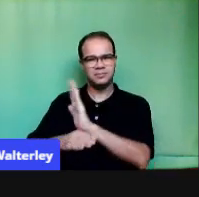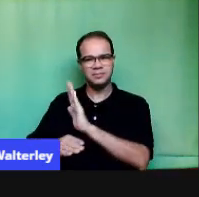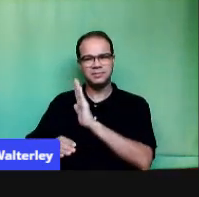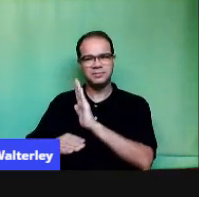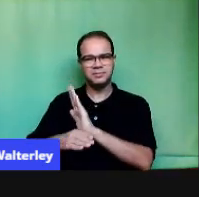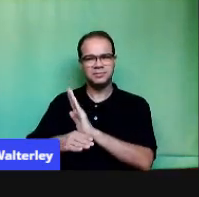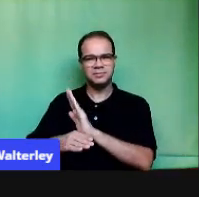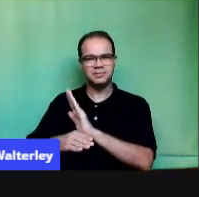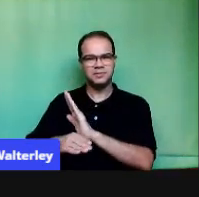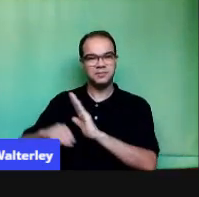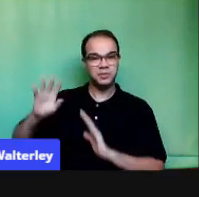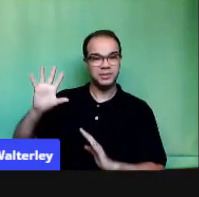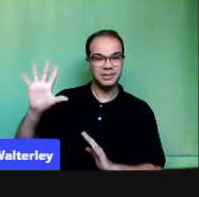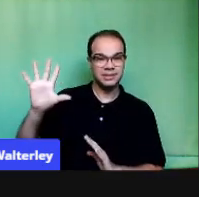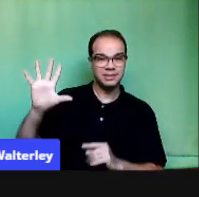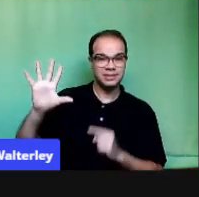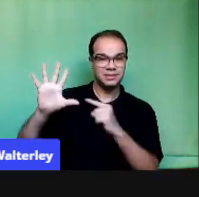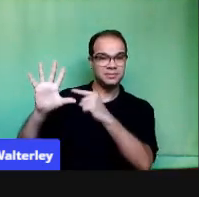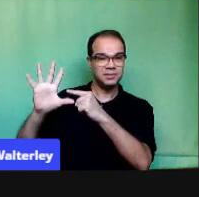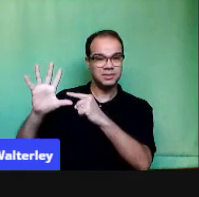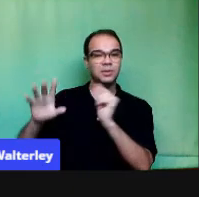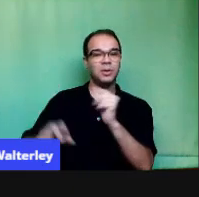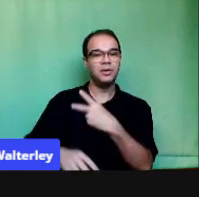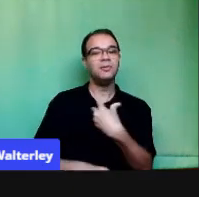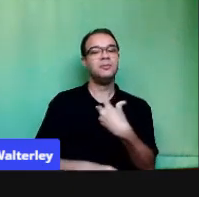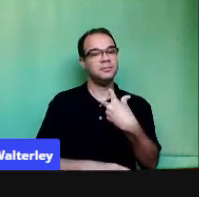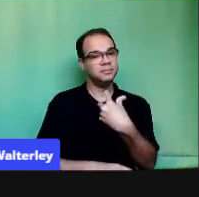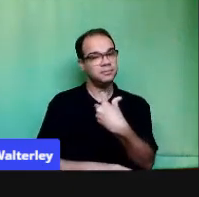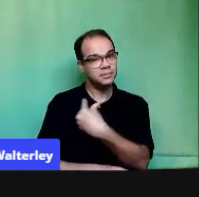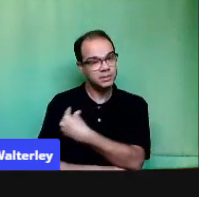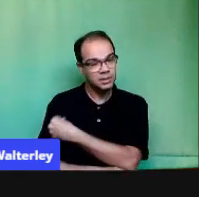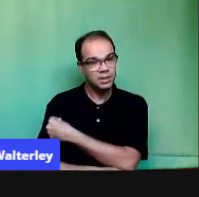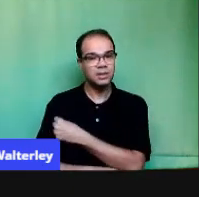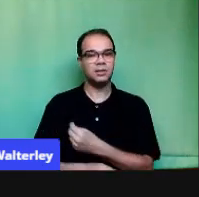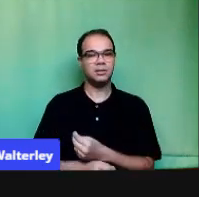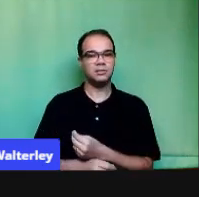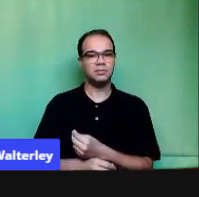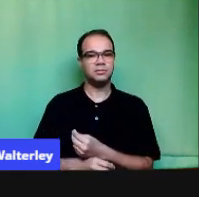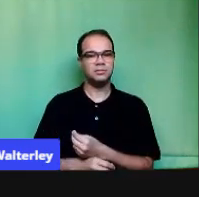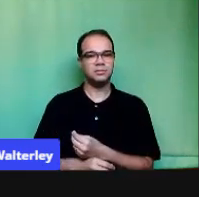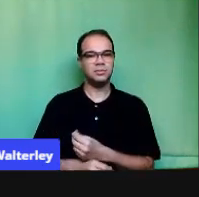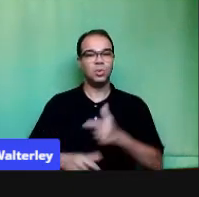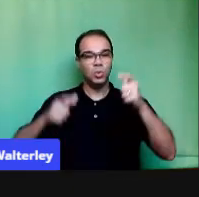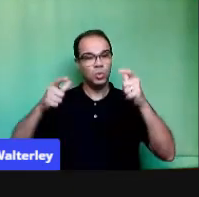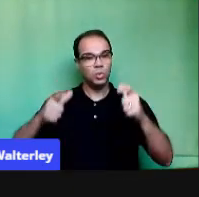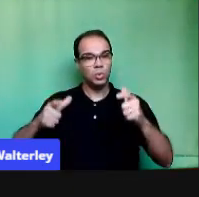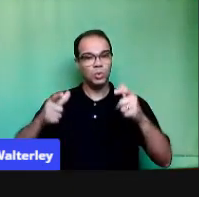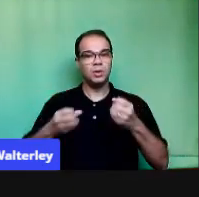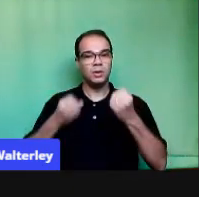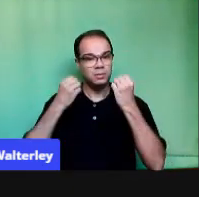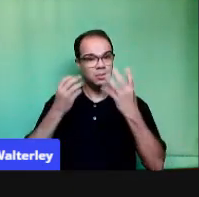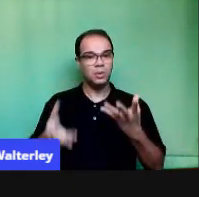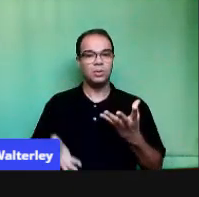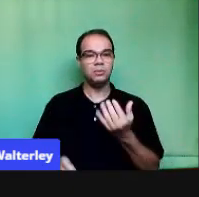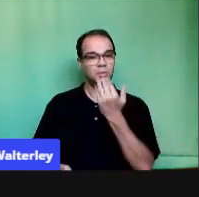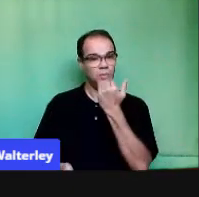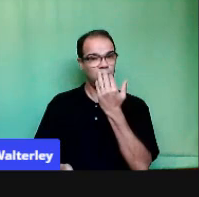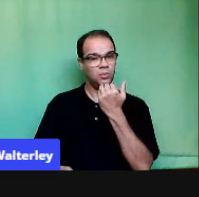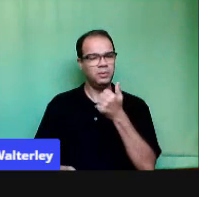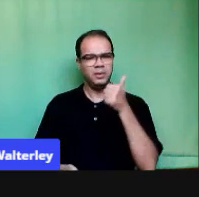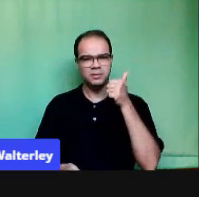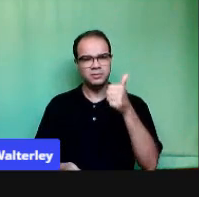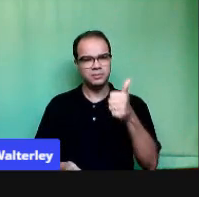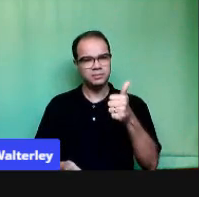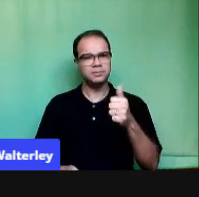domínios, eles estão vacinados, estão vermifugados, estão vivendo num ambiente livre, conseguem desfrutar de boa alimentação e